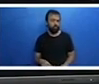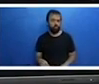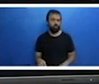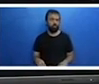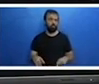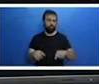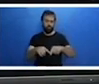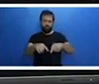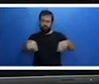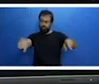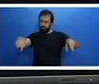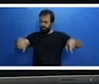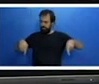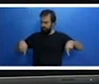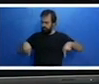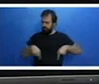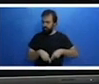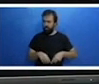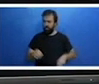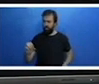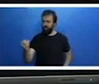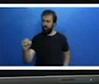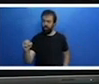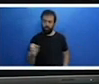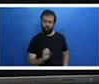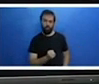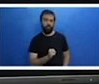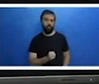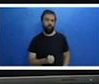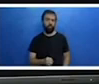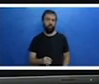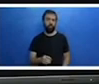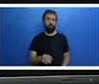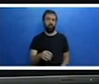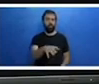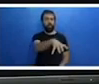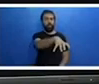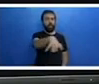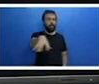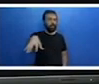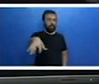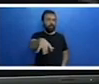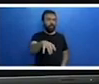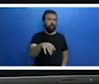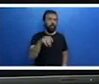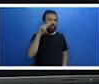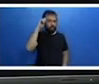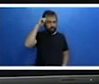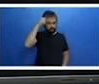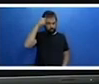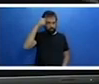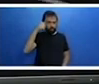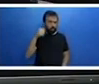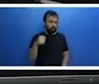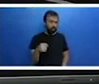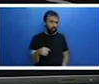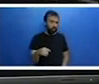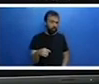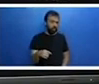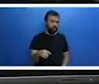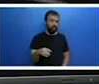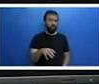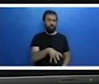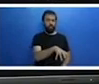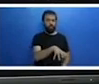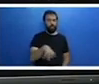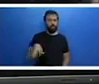quadrado de 64 casas, alternadamente em claras e escuras. Começa sempre pela casa escura.